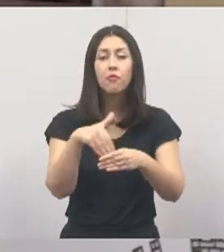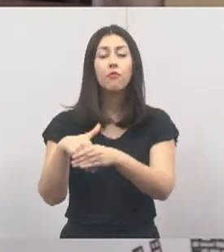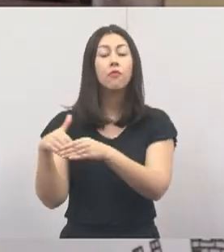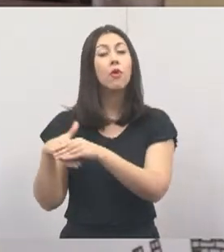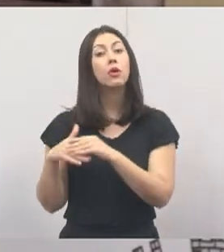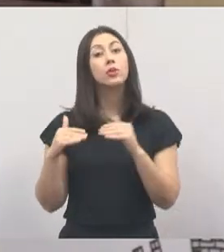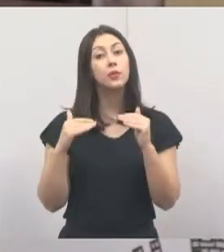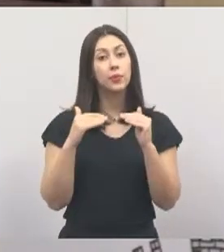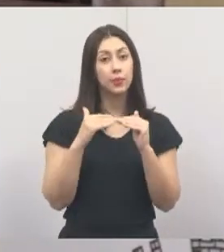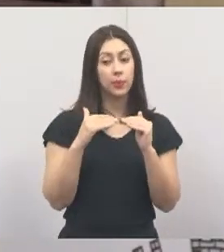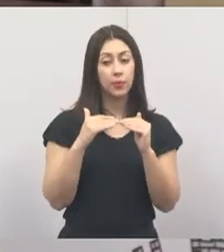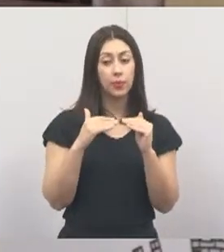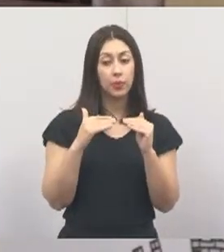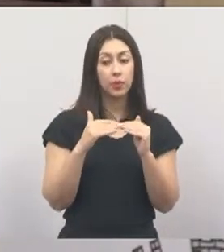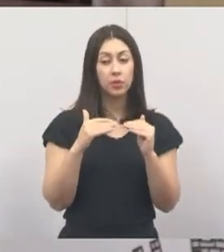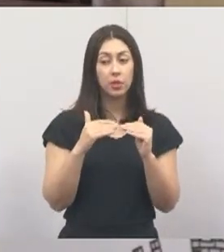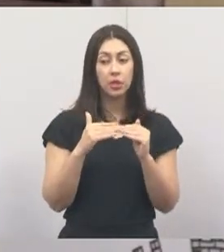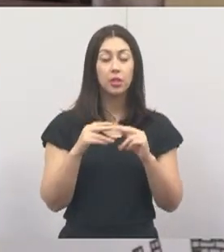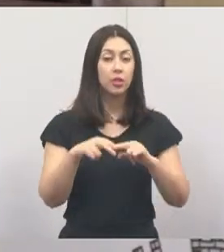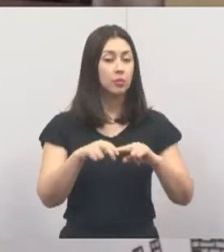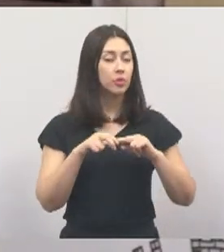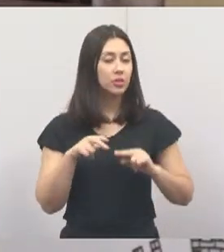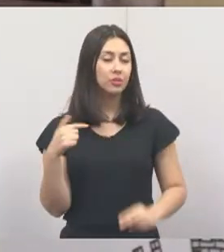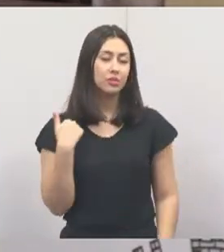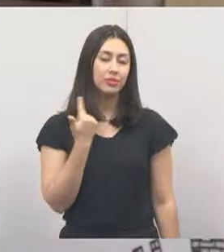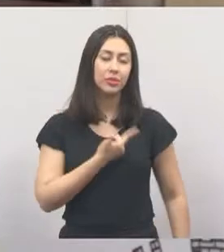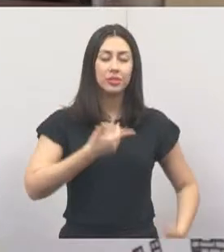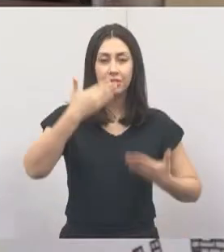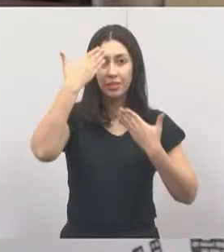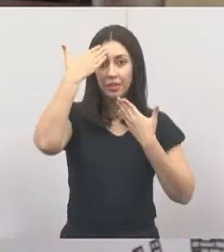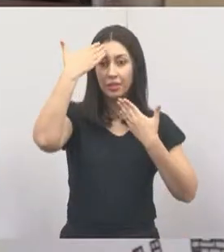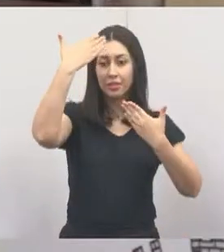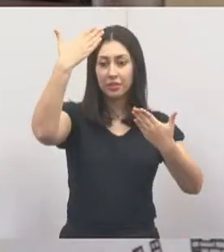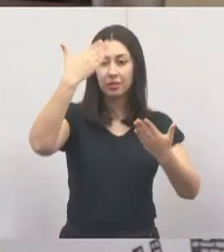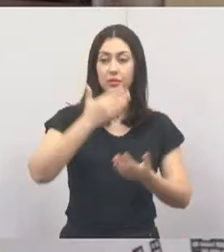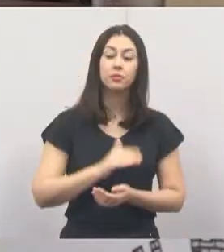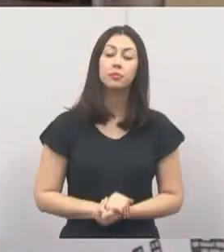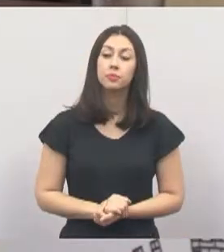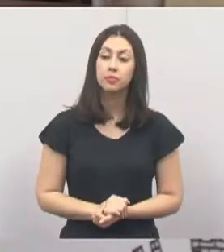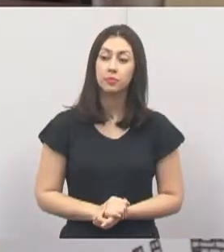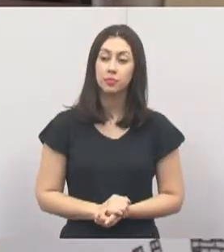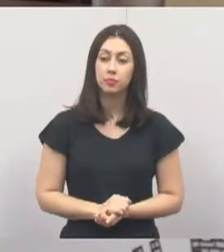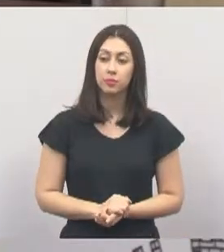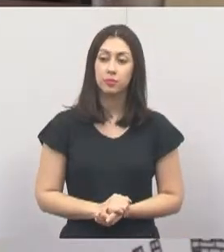que apresentamos nossos agradecimentos.